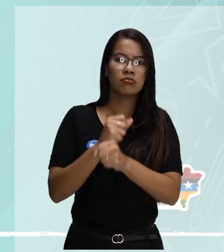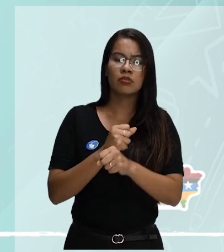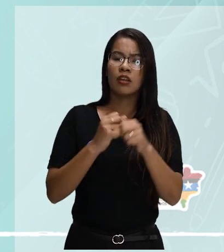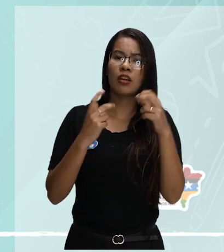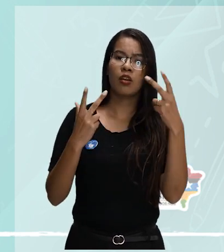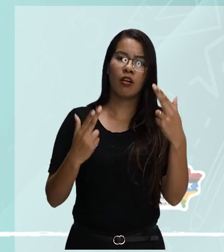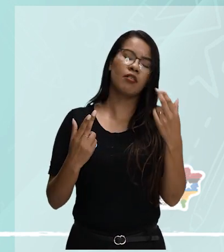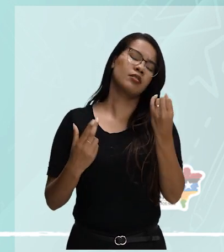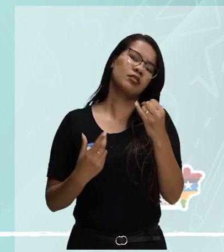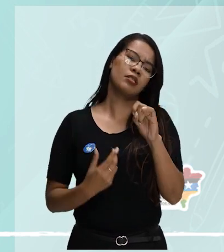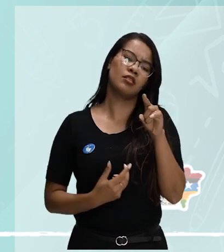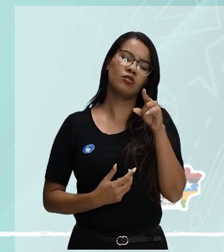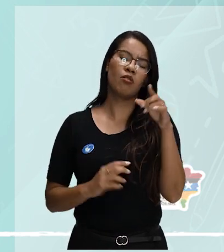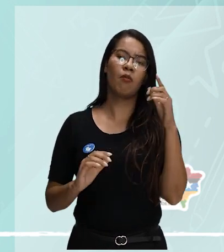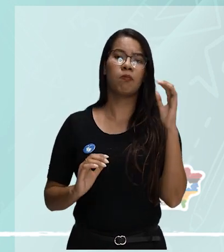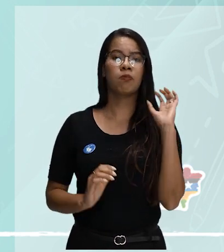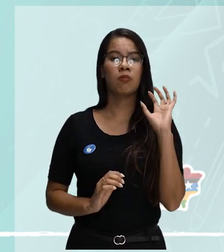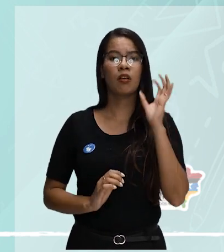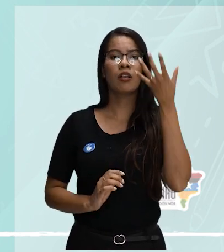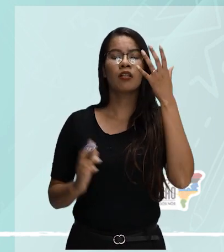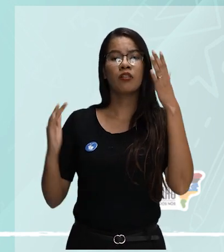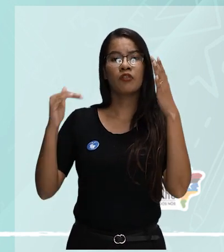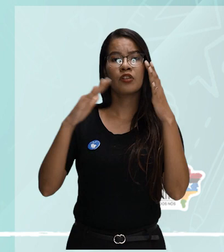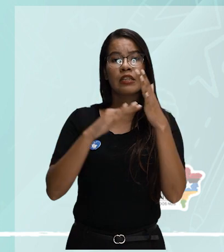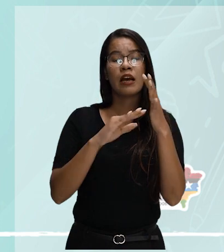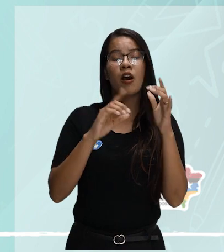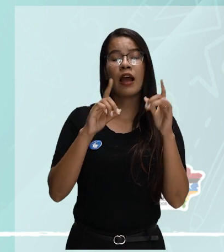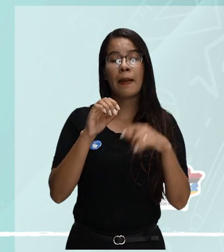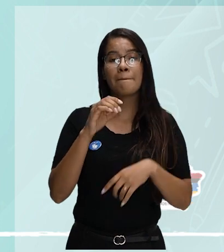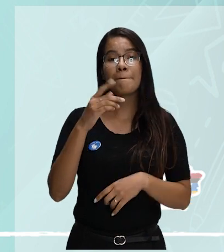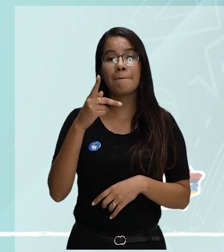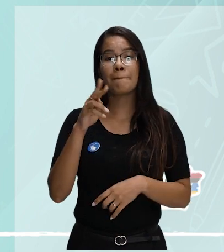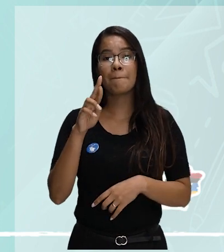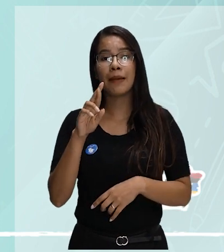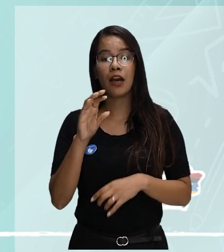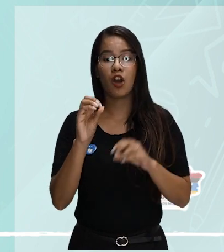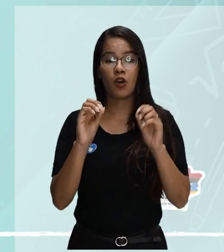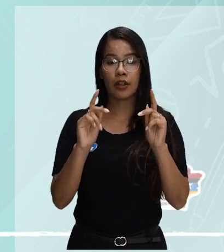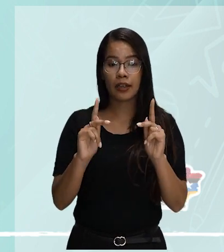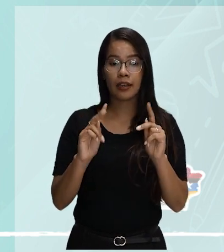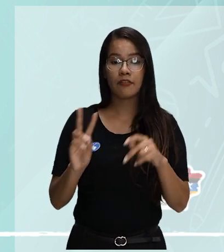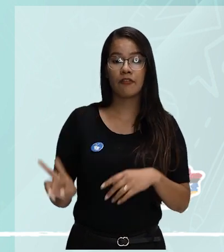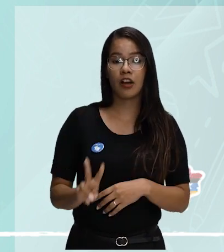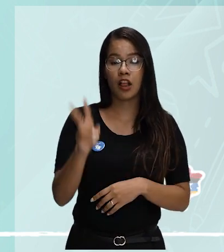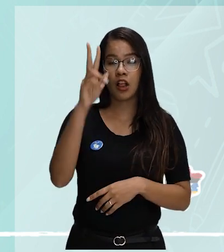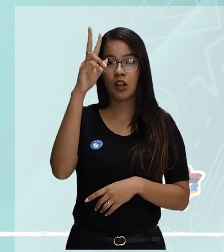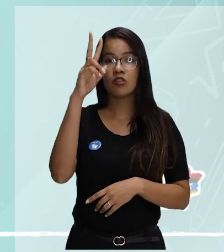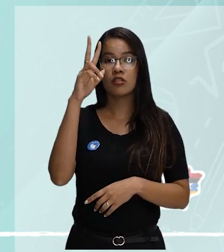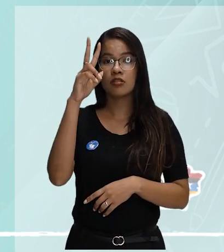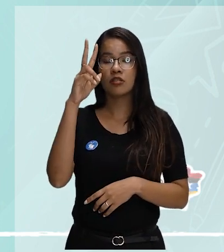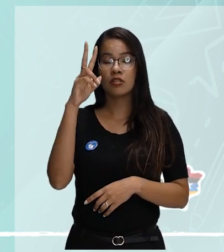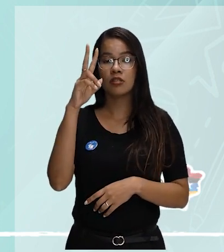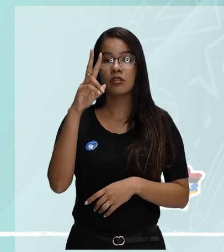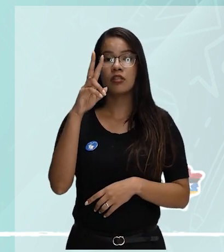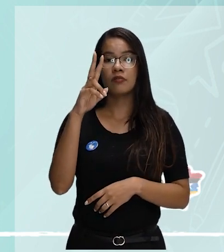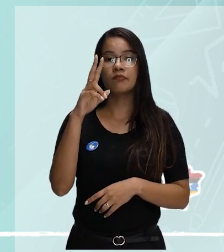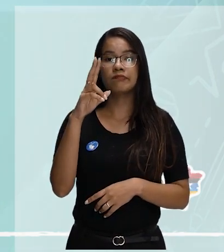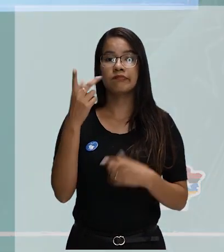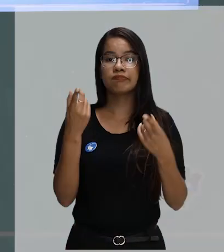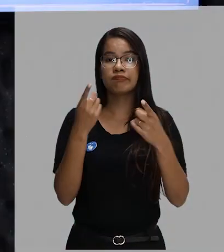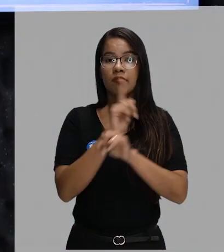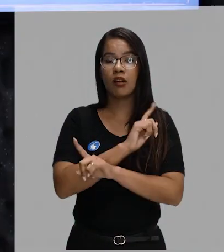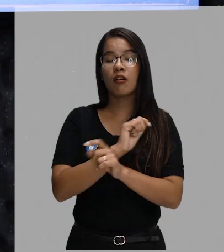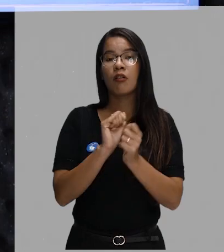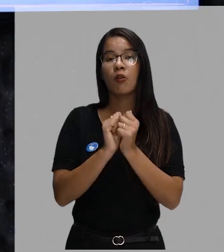isso acontecer numa função, a função é par. Certo? Valores opostos com a mesma imagem.